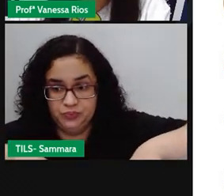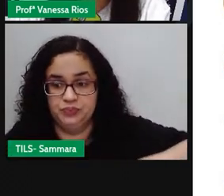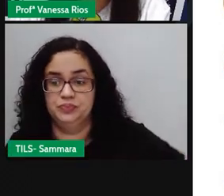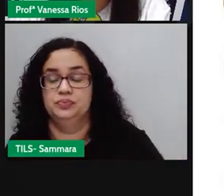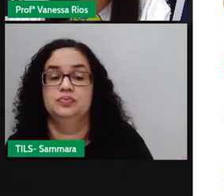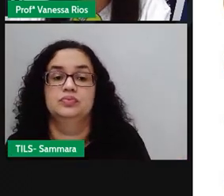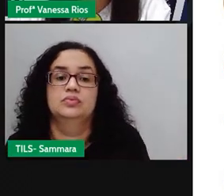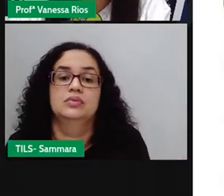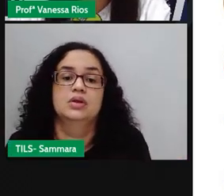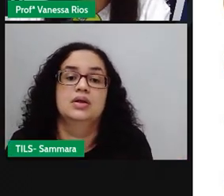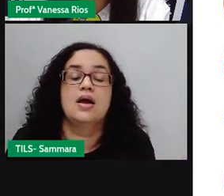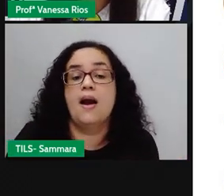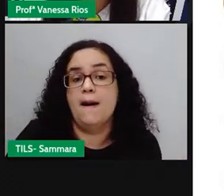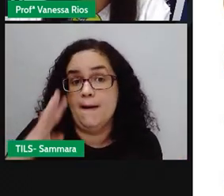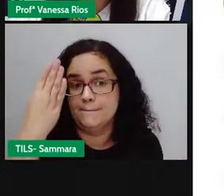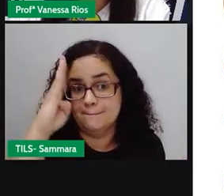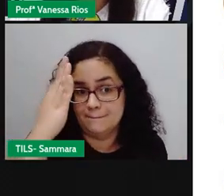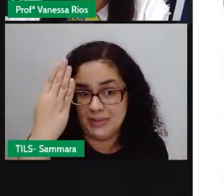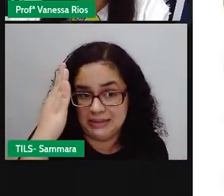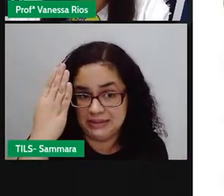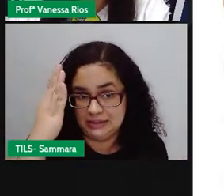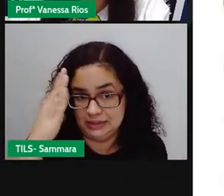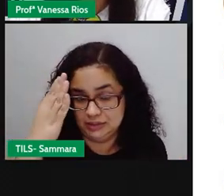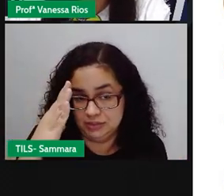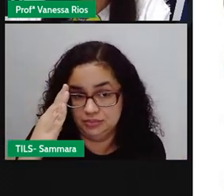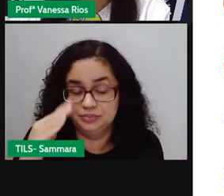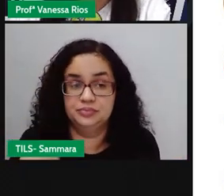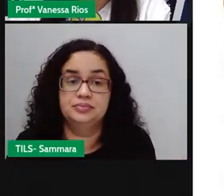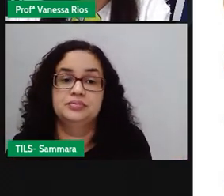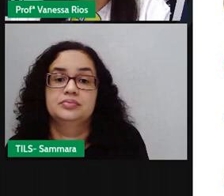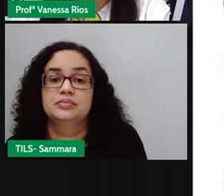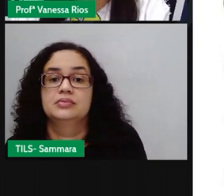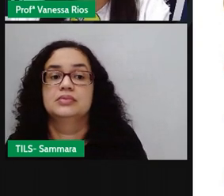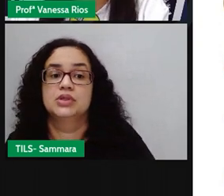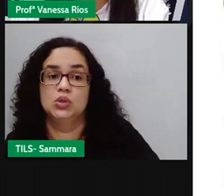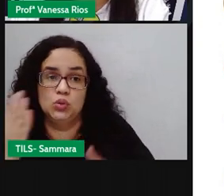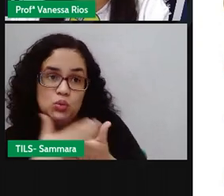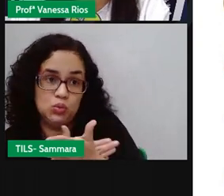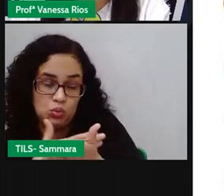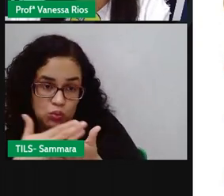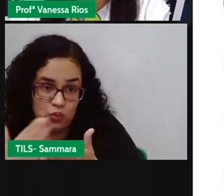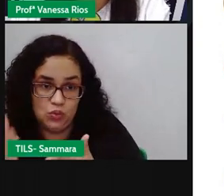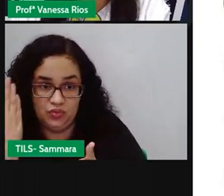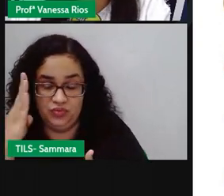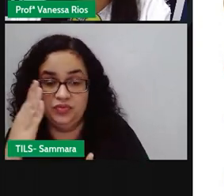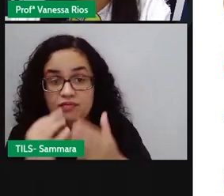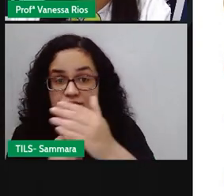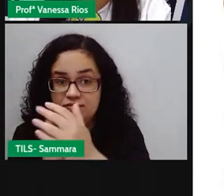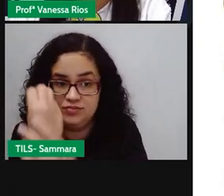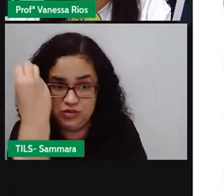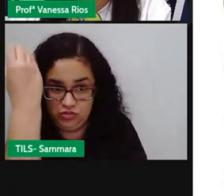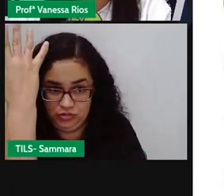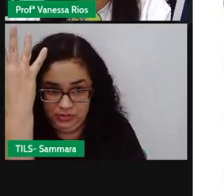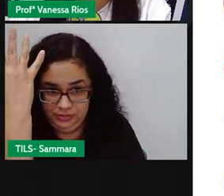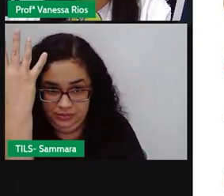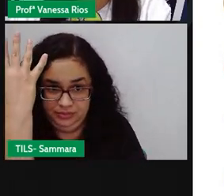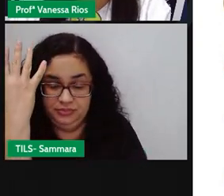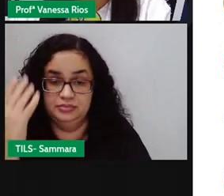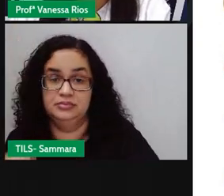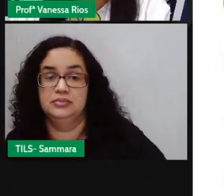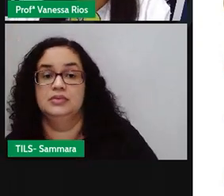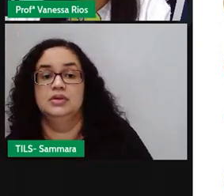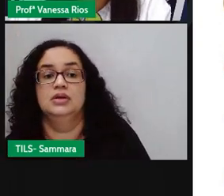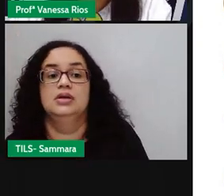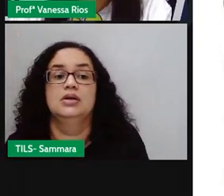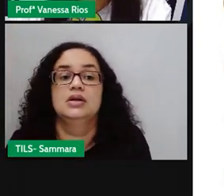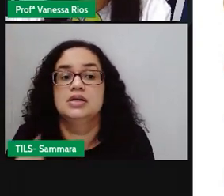subsolo. A madeira, que é um material orgânico, a origem aí da madeira é vegetal, obtido